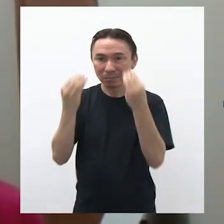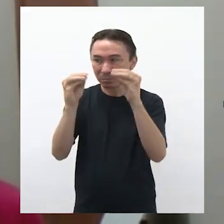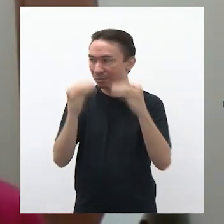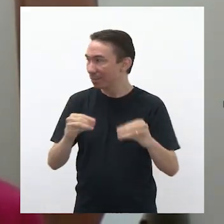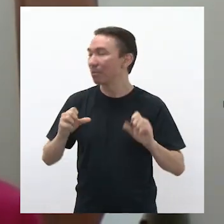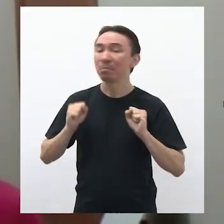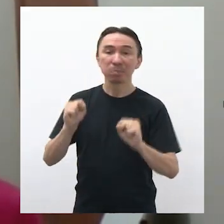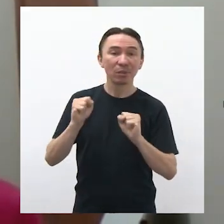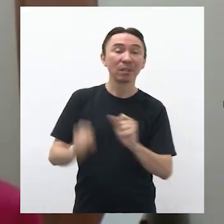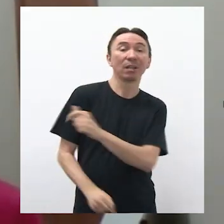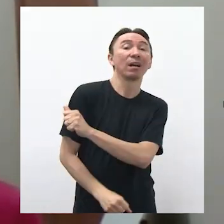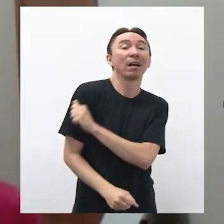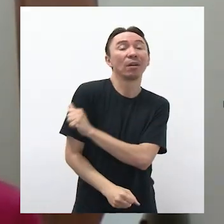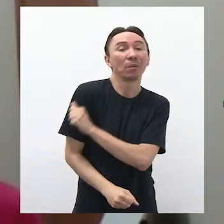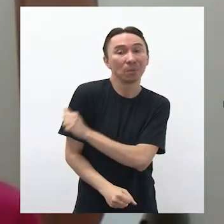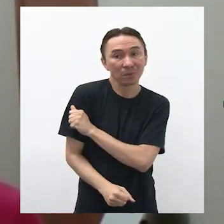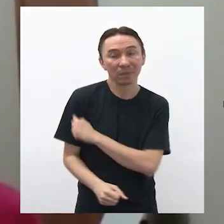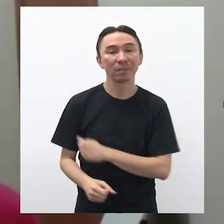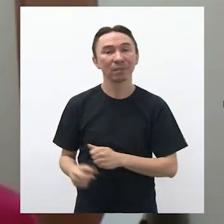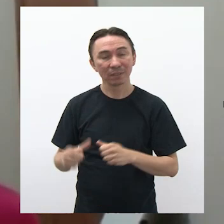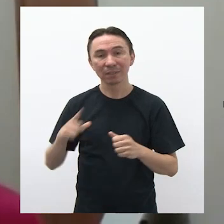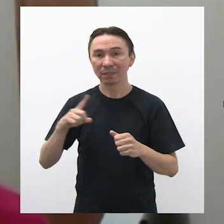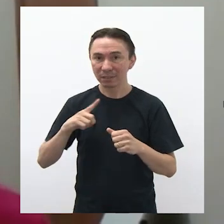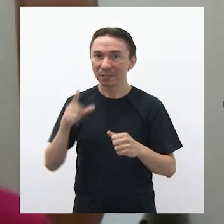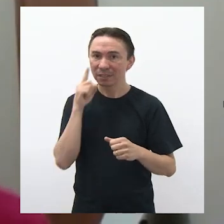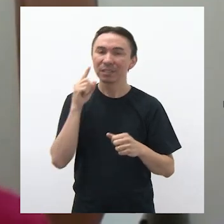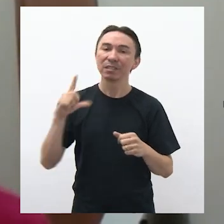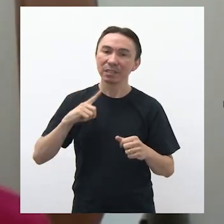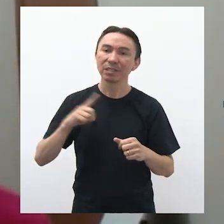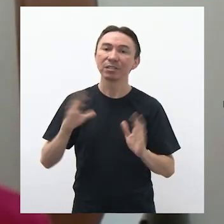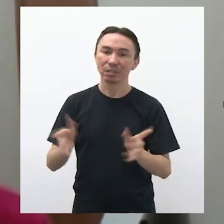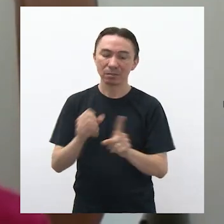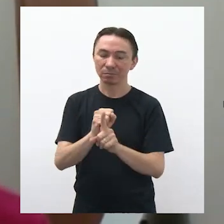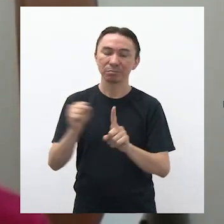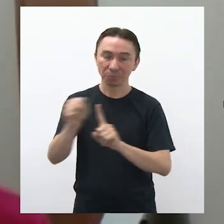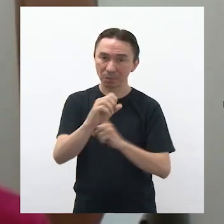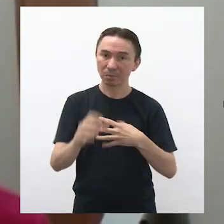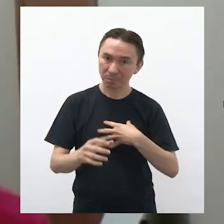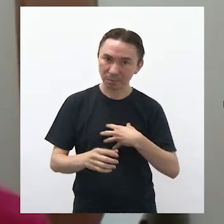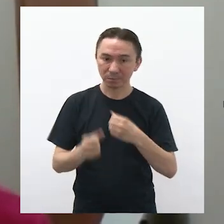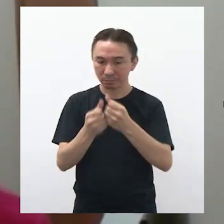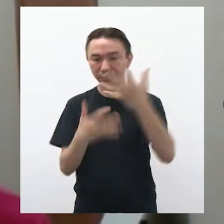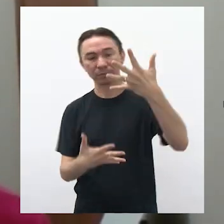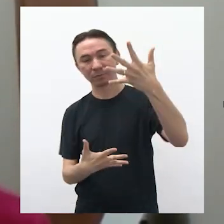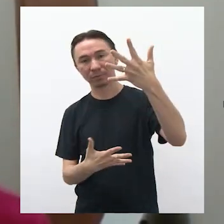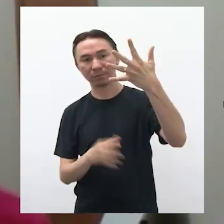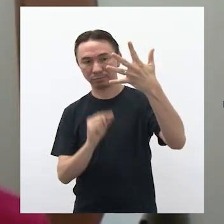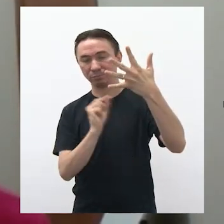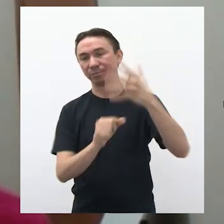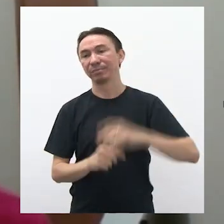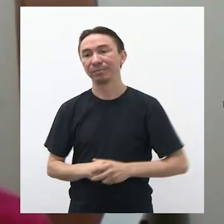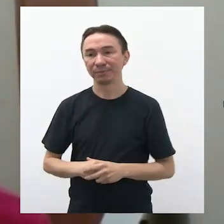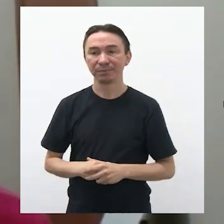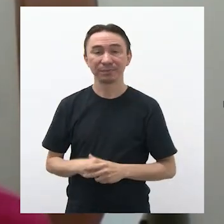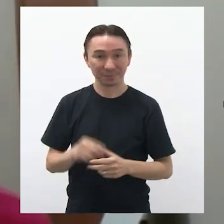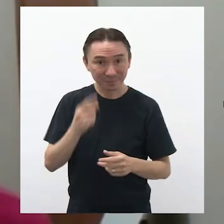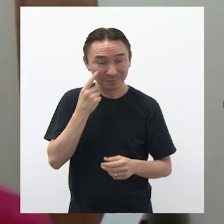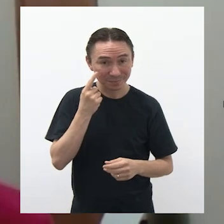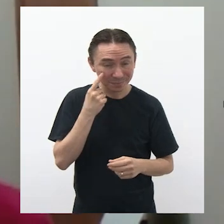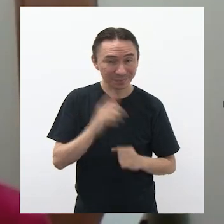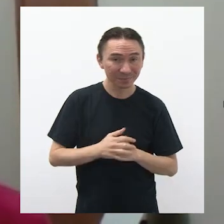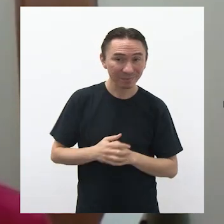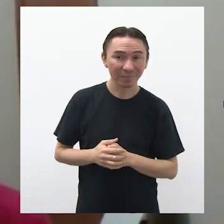embaixo já aparece a questão dos socioemocionais, tá, professores? Deixa eu só pegar aqui a foto que acabaram de me mandar. Muito obrigada quem me